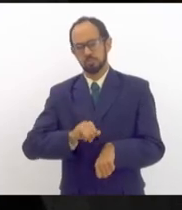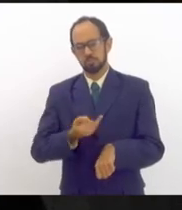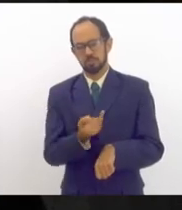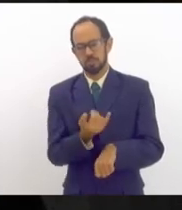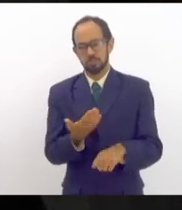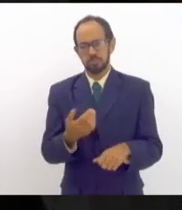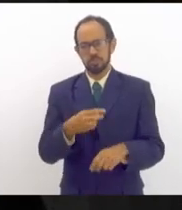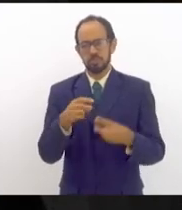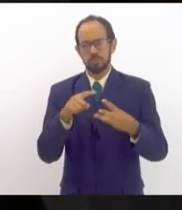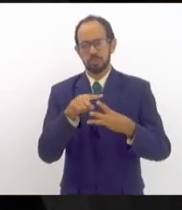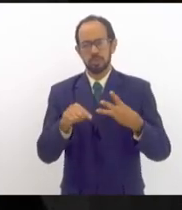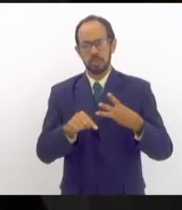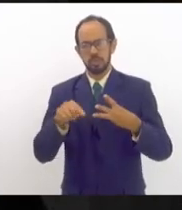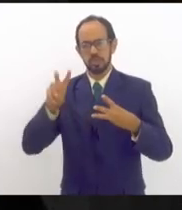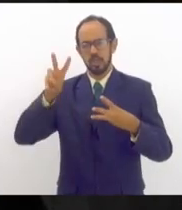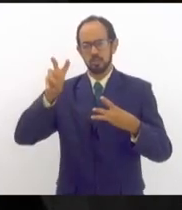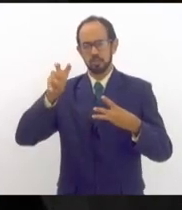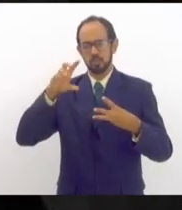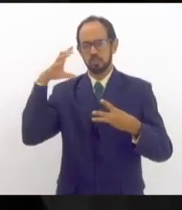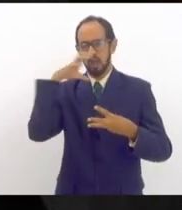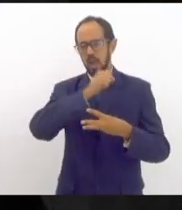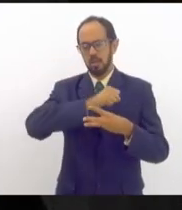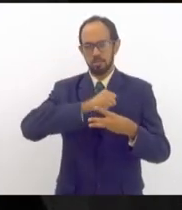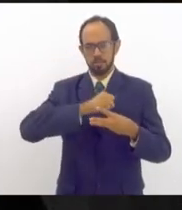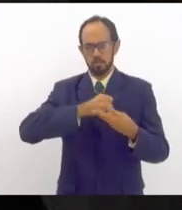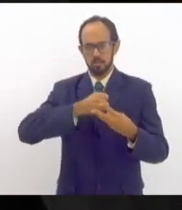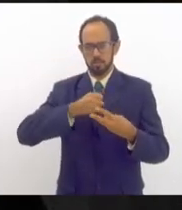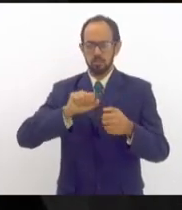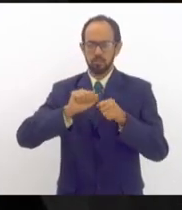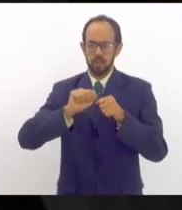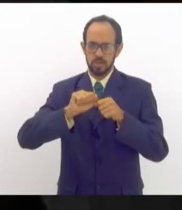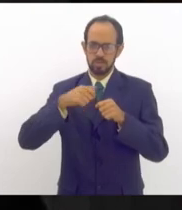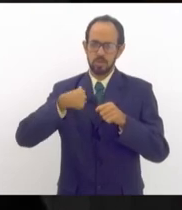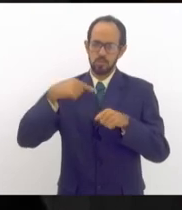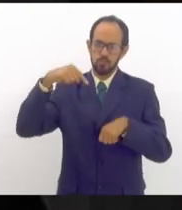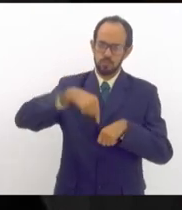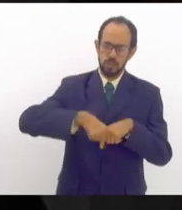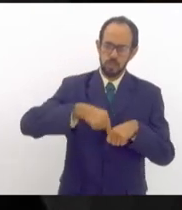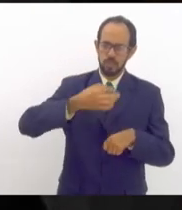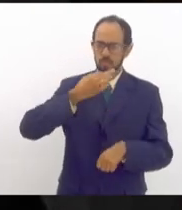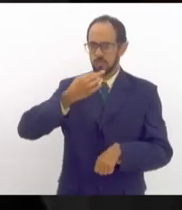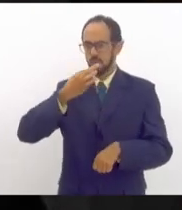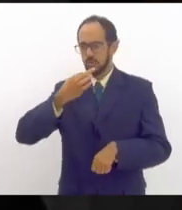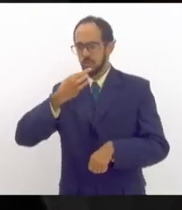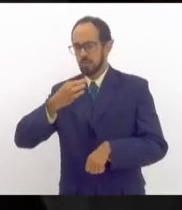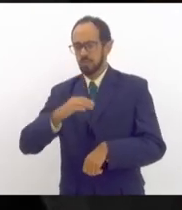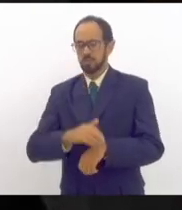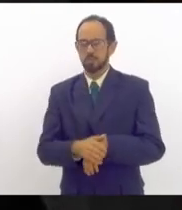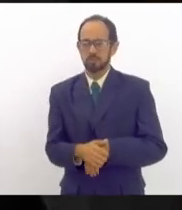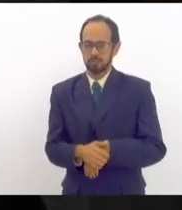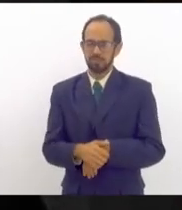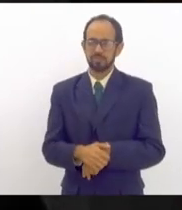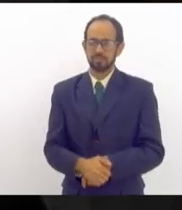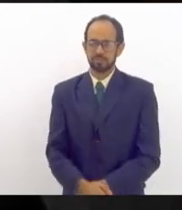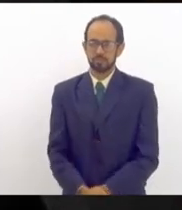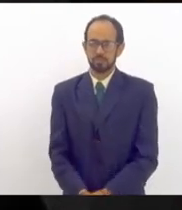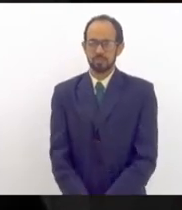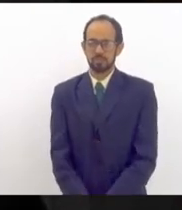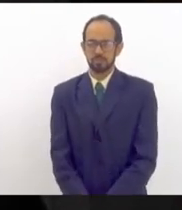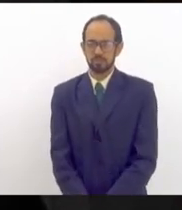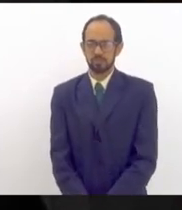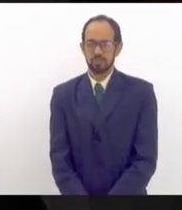me trazem me traz ao microfone ao Parlamento nesta oportunidade